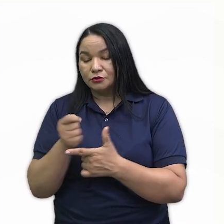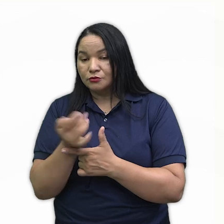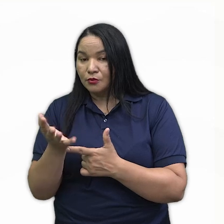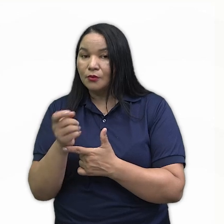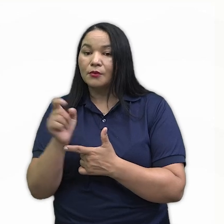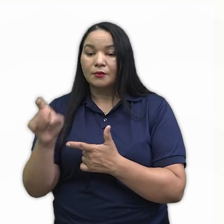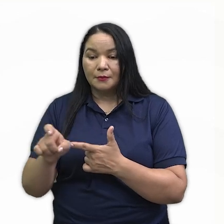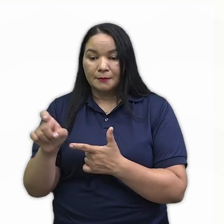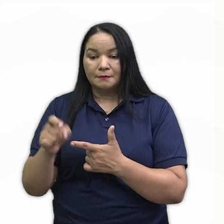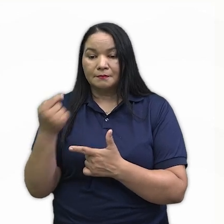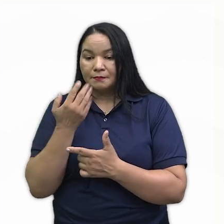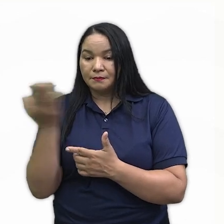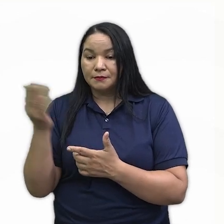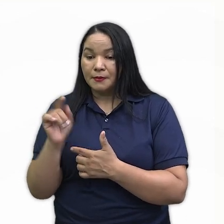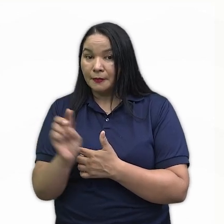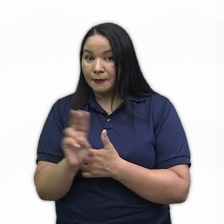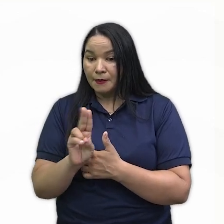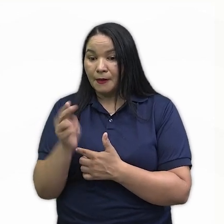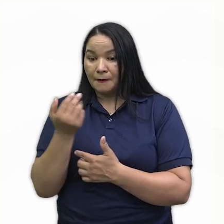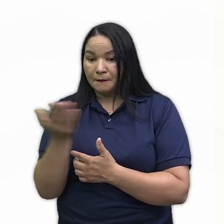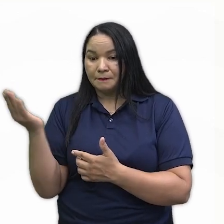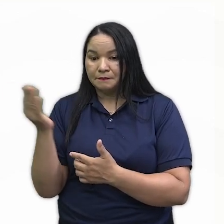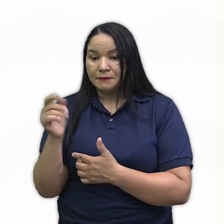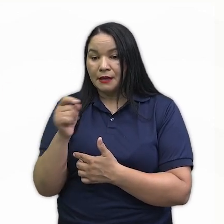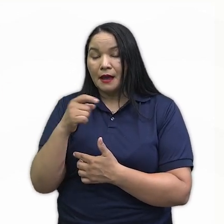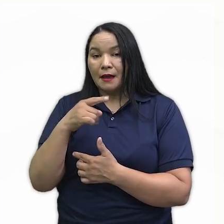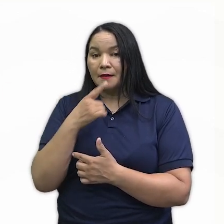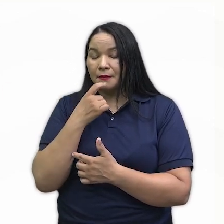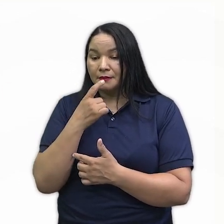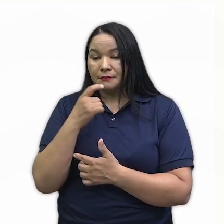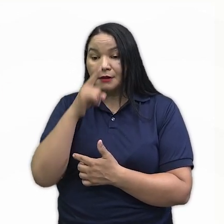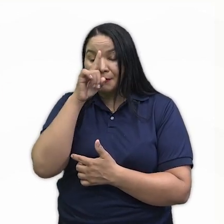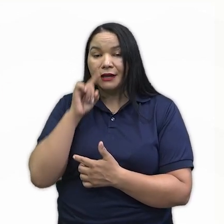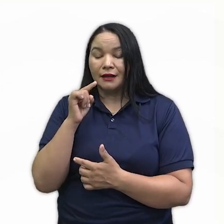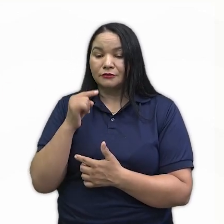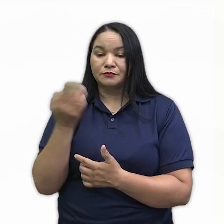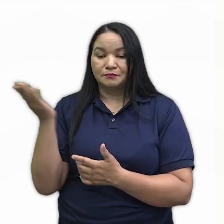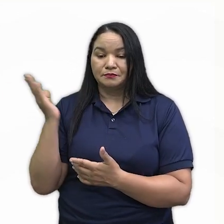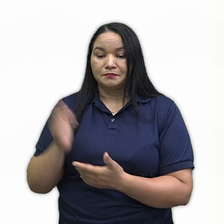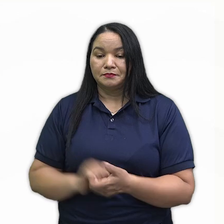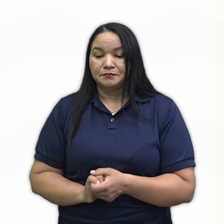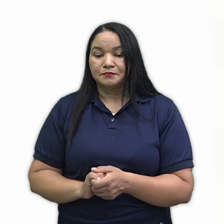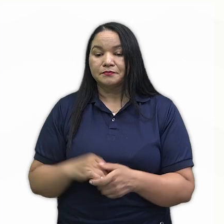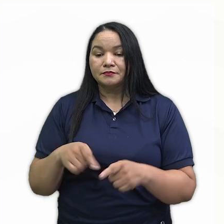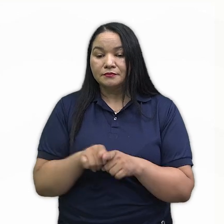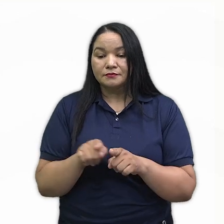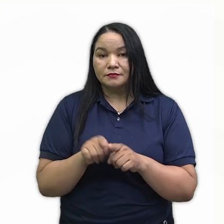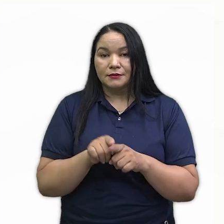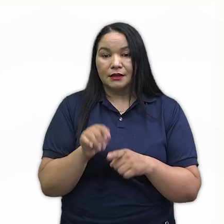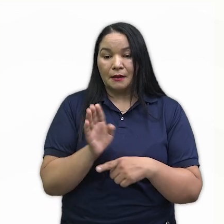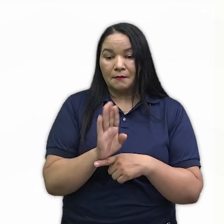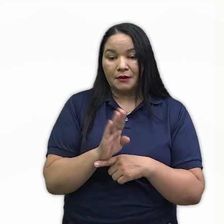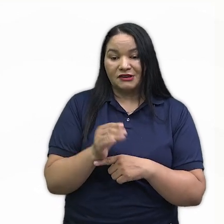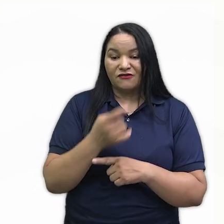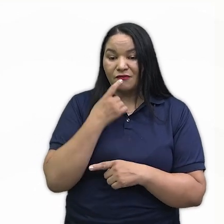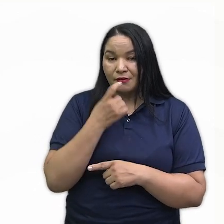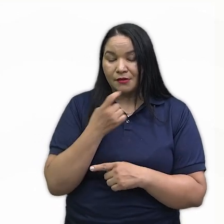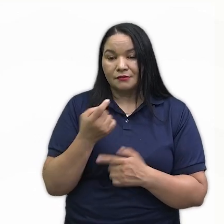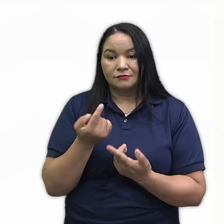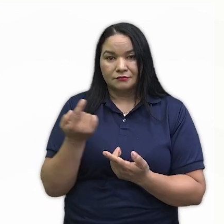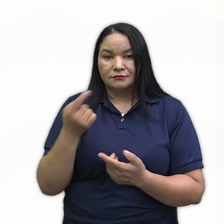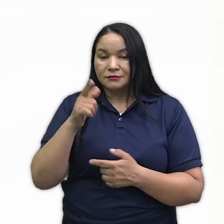aula, logaritmo está ali diretamente ligado a equações exponenciais. Lembra do que eu falei aí para você?